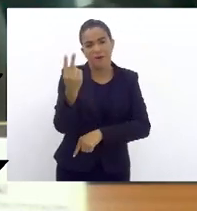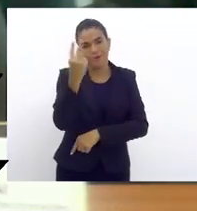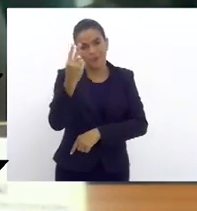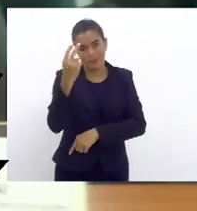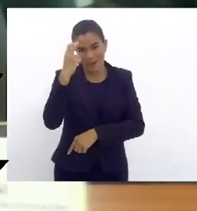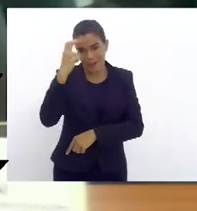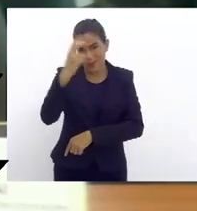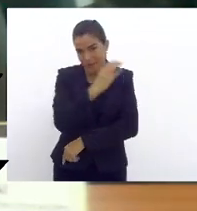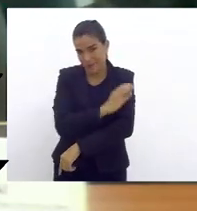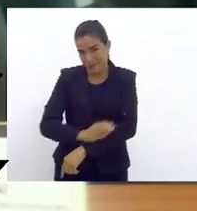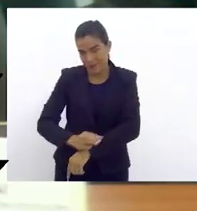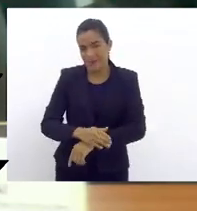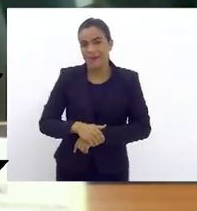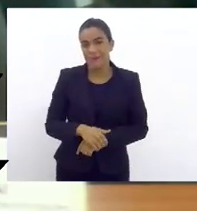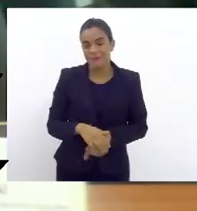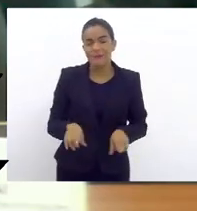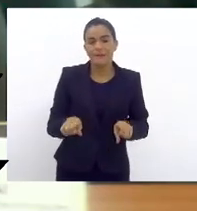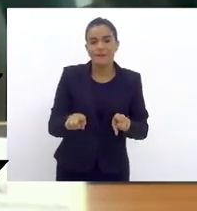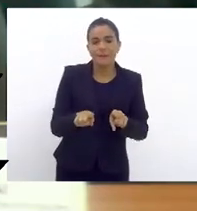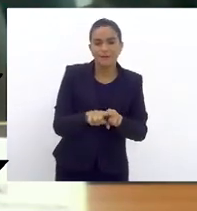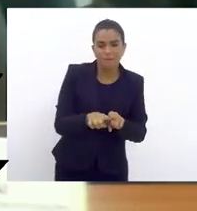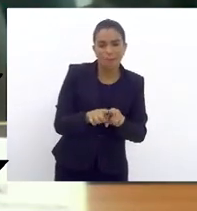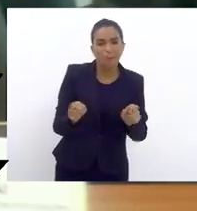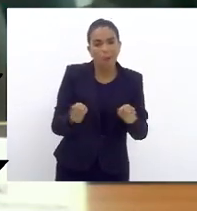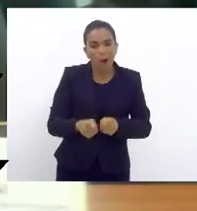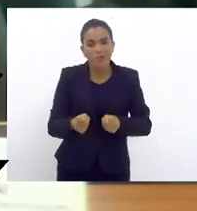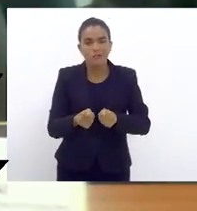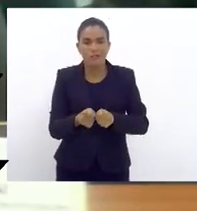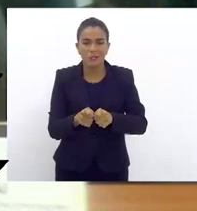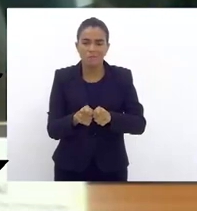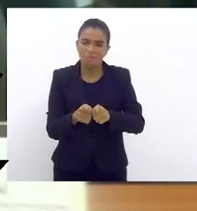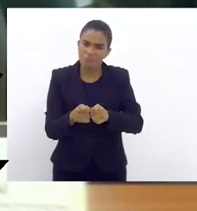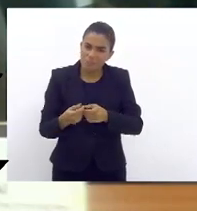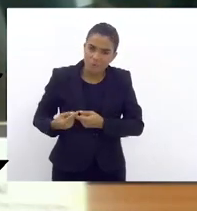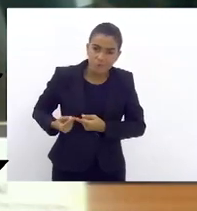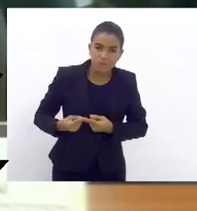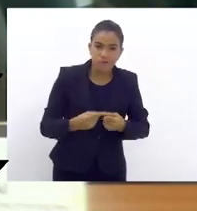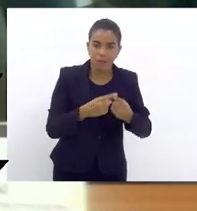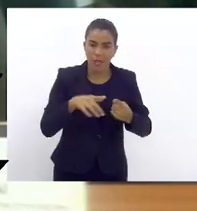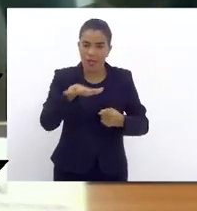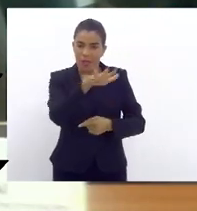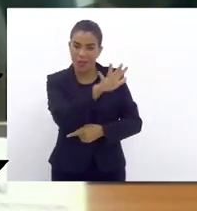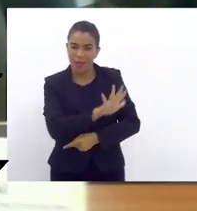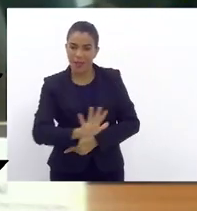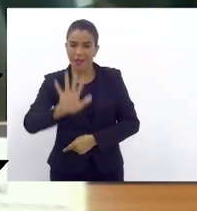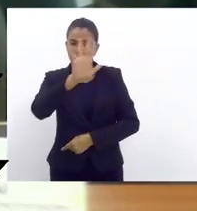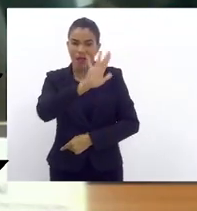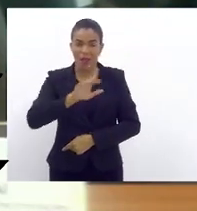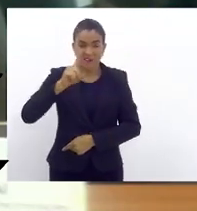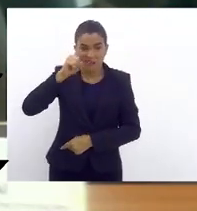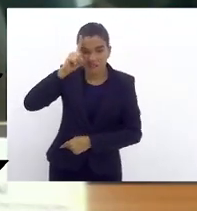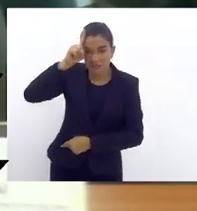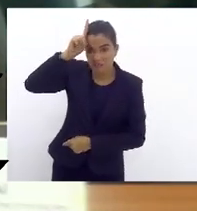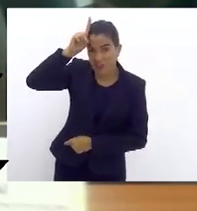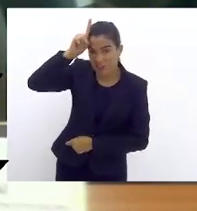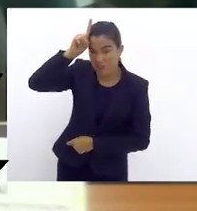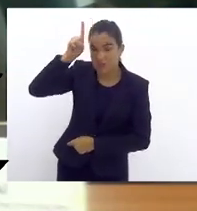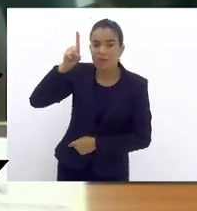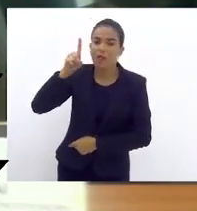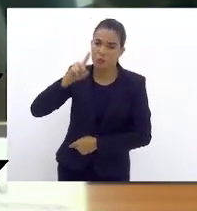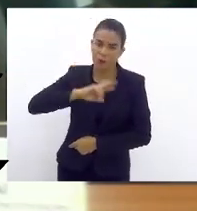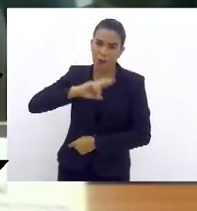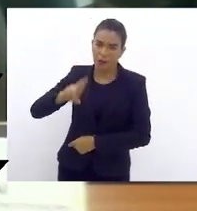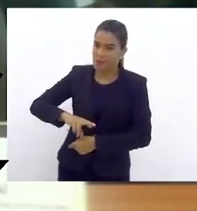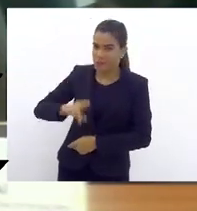cultura e que possam enfrentar no campo do simbólico ah demonização das